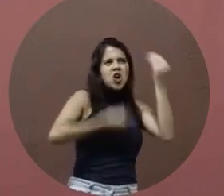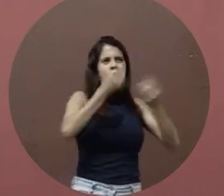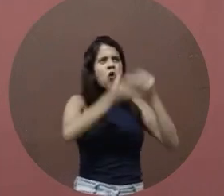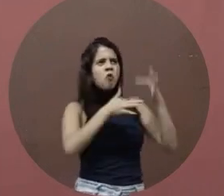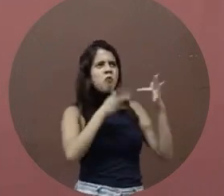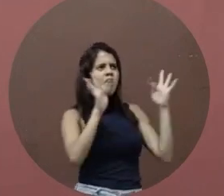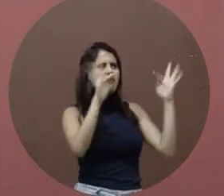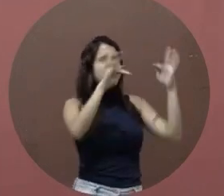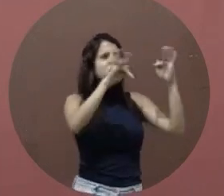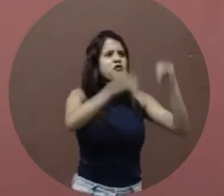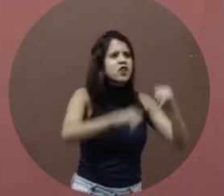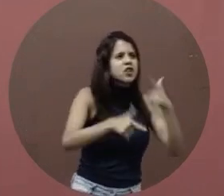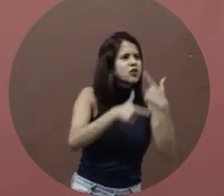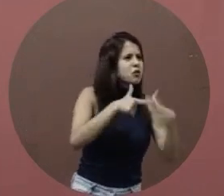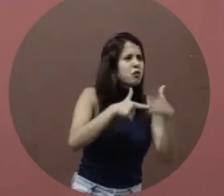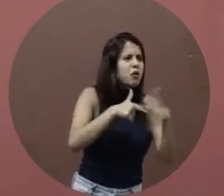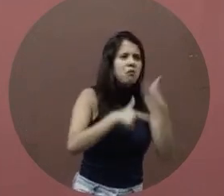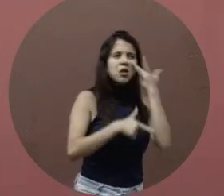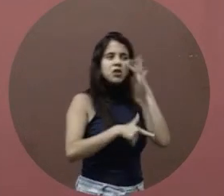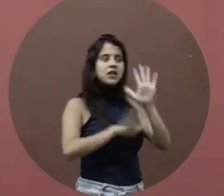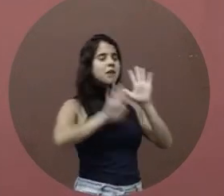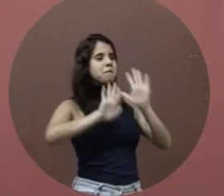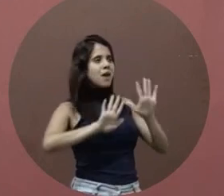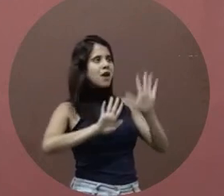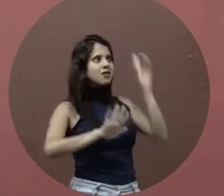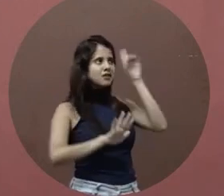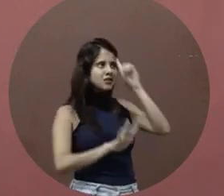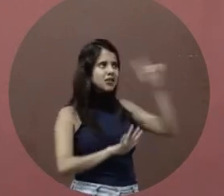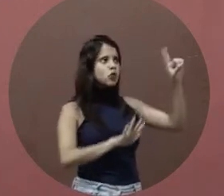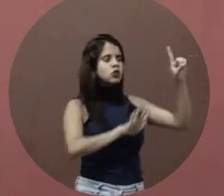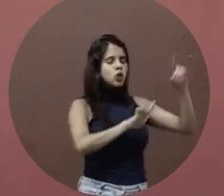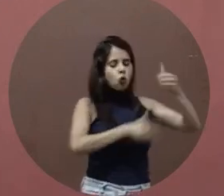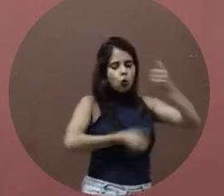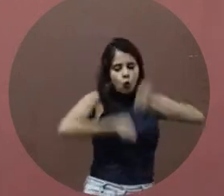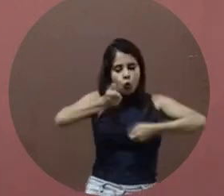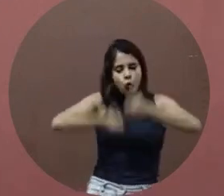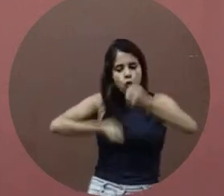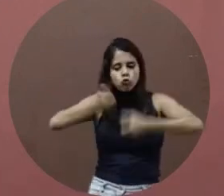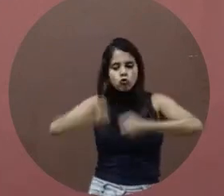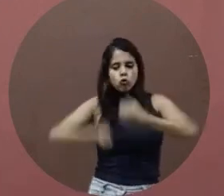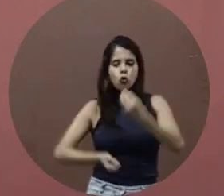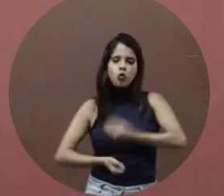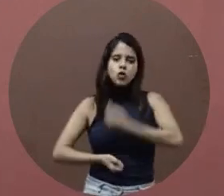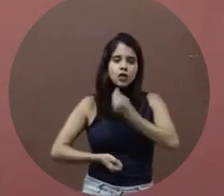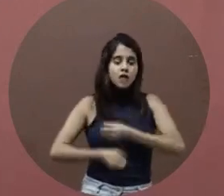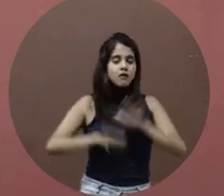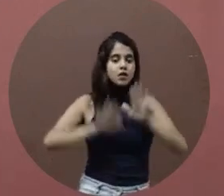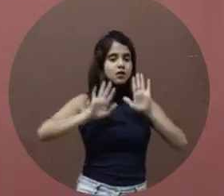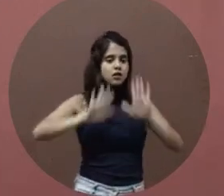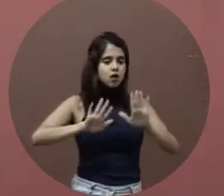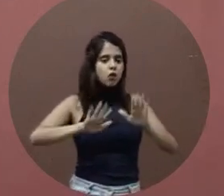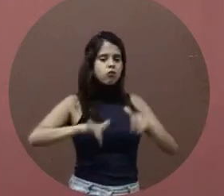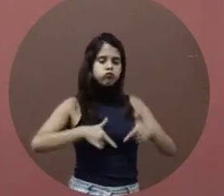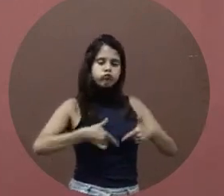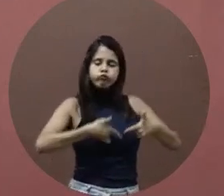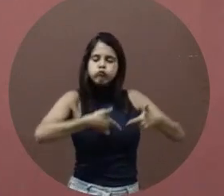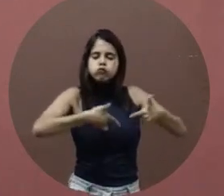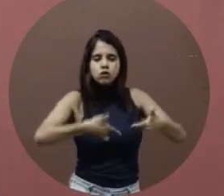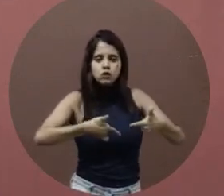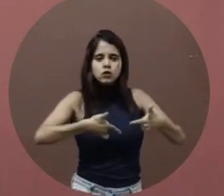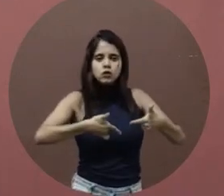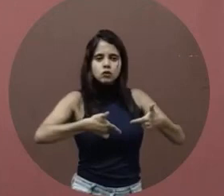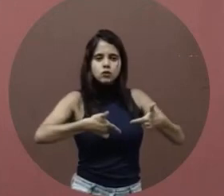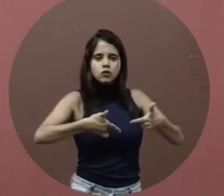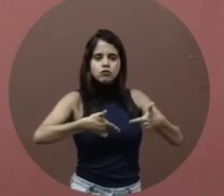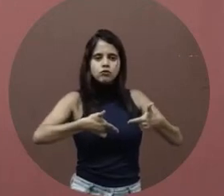dessa tribulação, ou dessa dificuldade, Deus está guiando, continua à frente de todas as coisas, e o